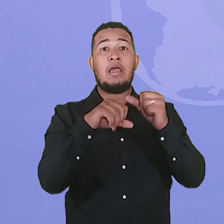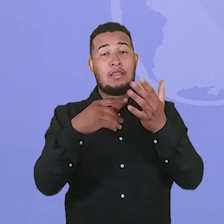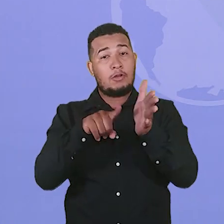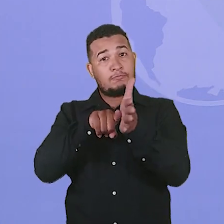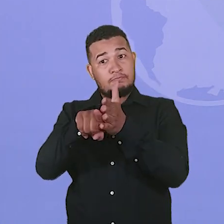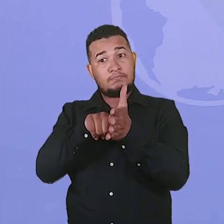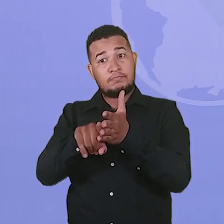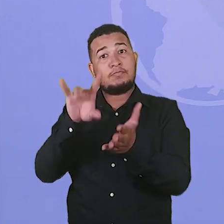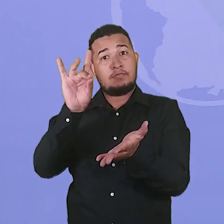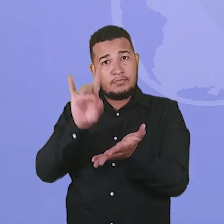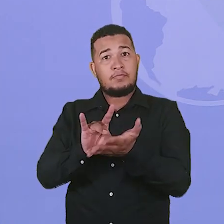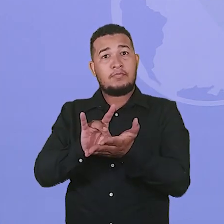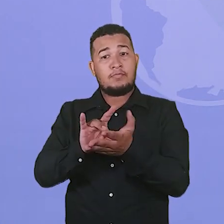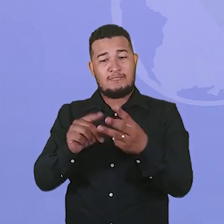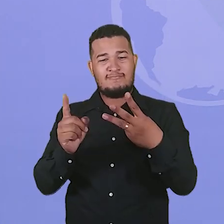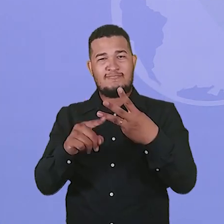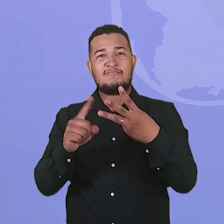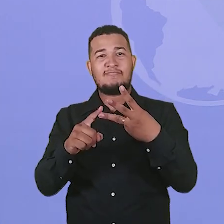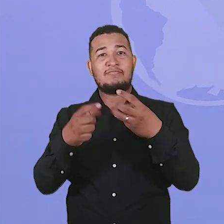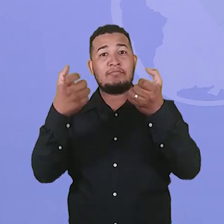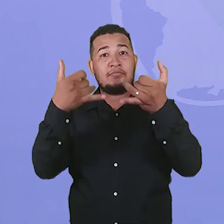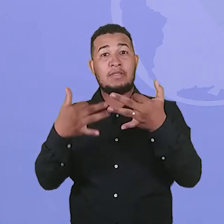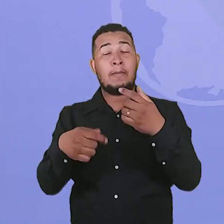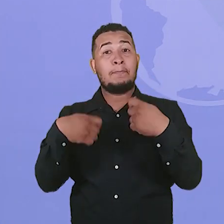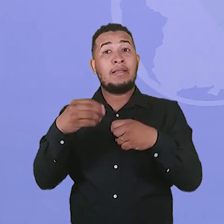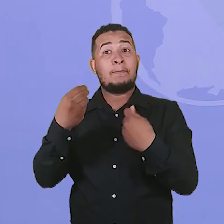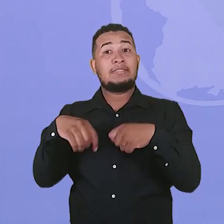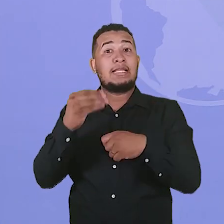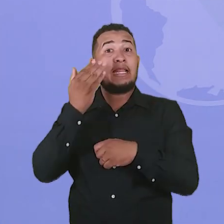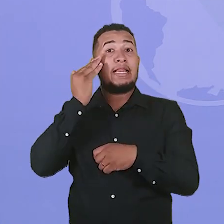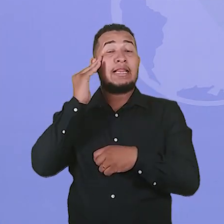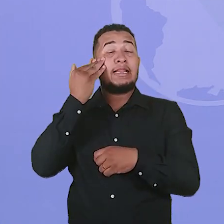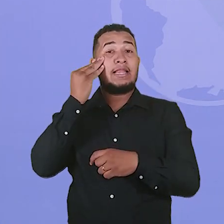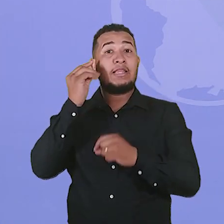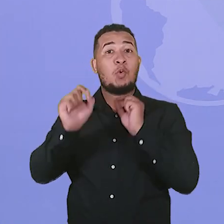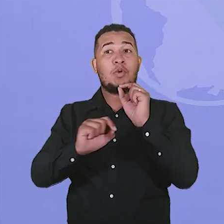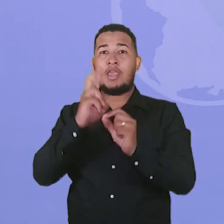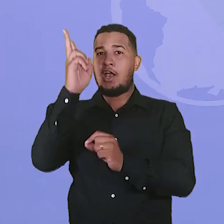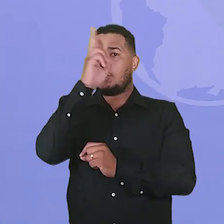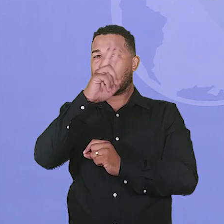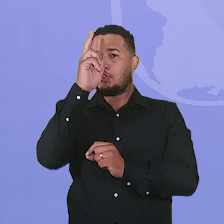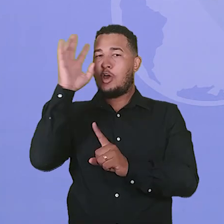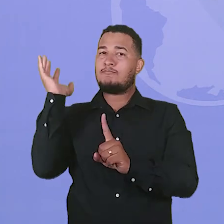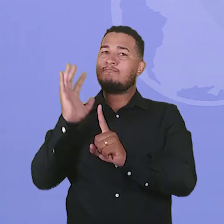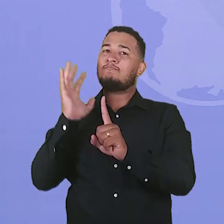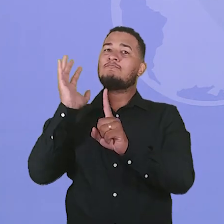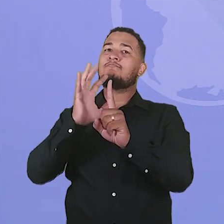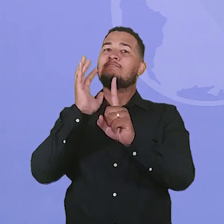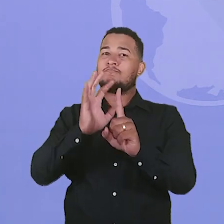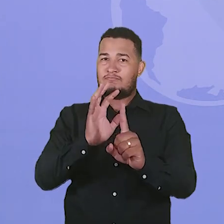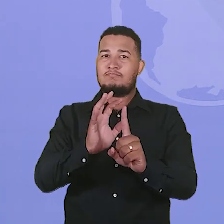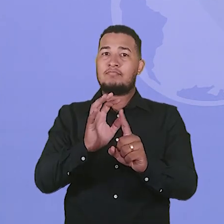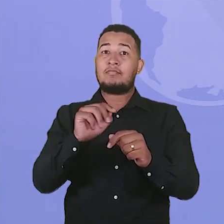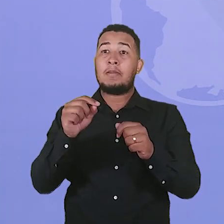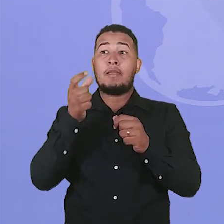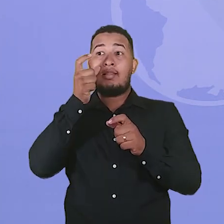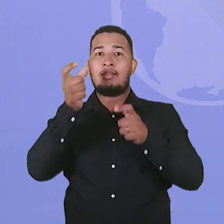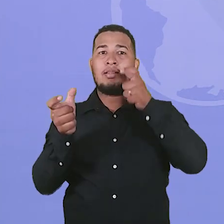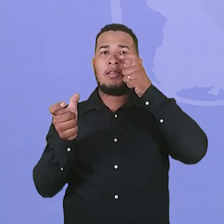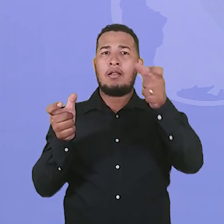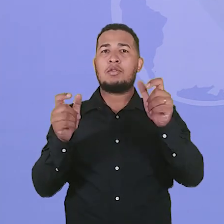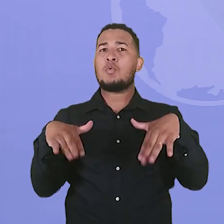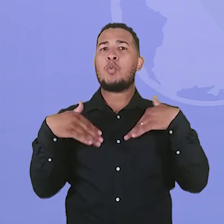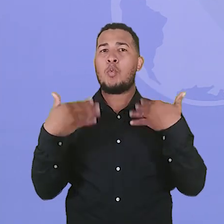Então, para investigar a realidade social, para Karl Marx, a gente tem que entender esse motor da história, que é essa dialética, esse conflito